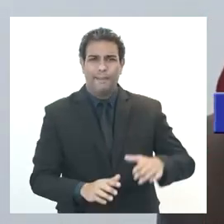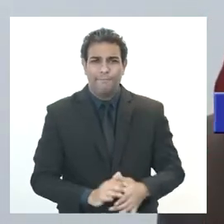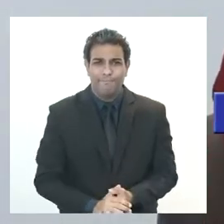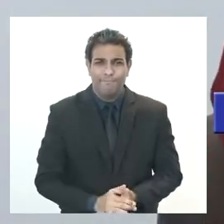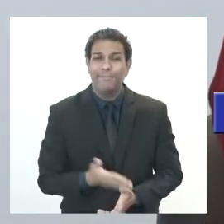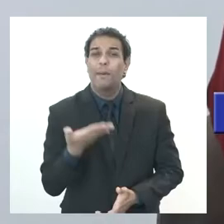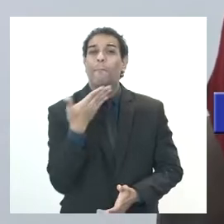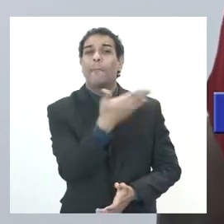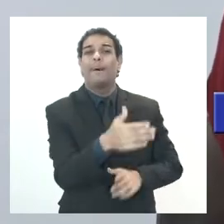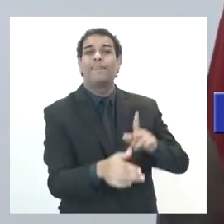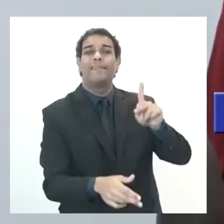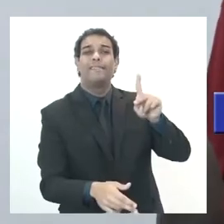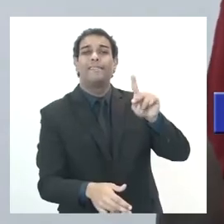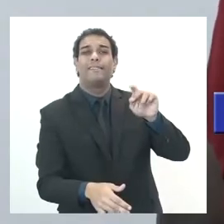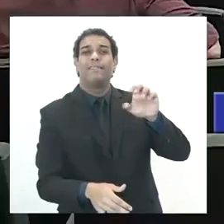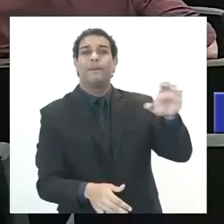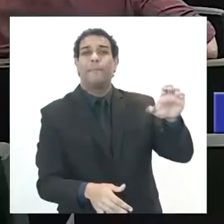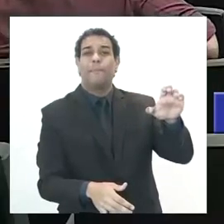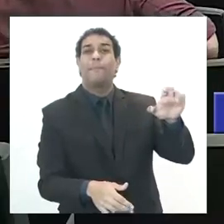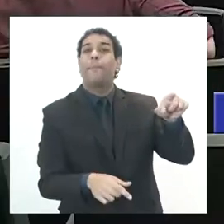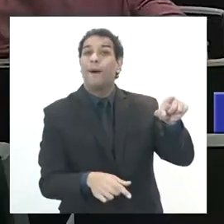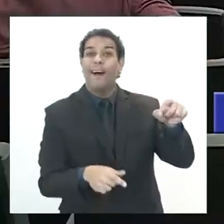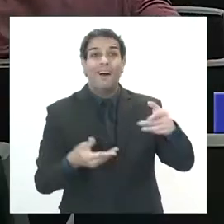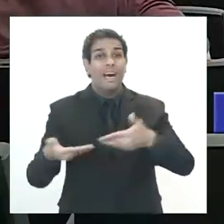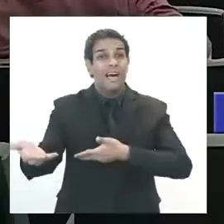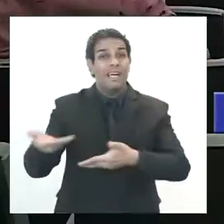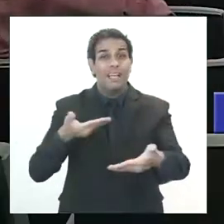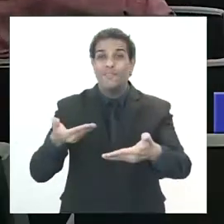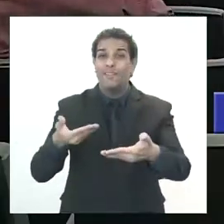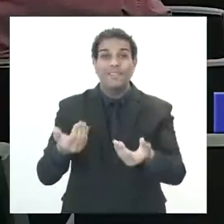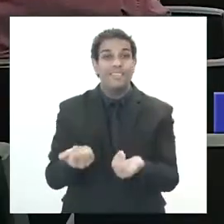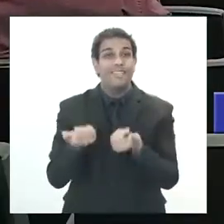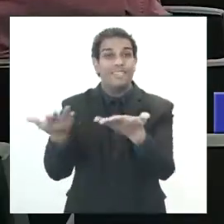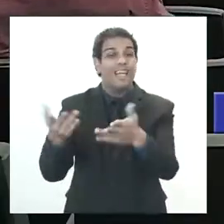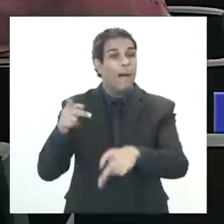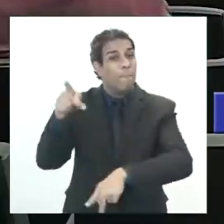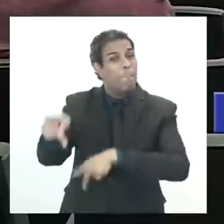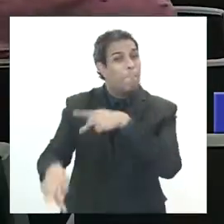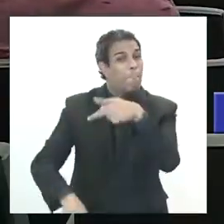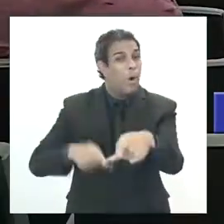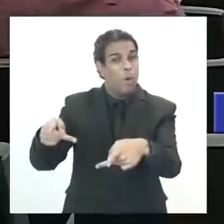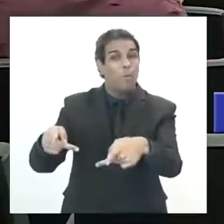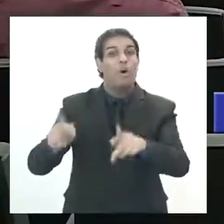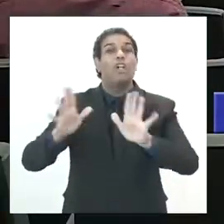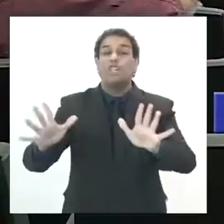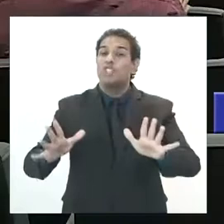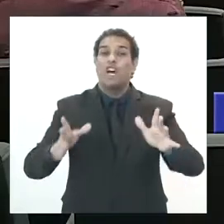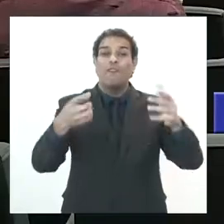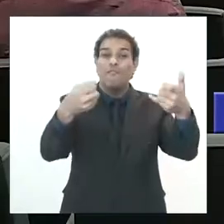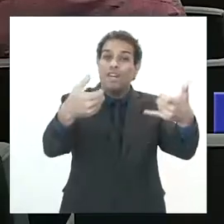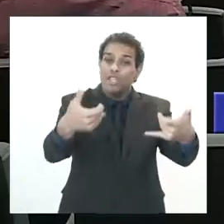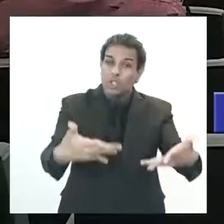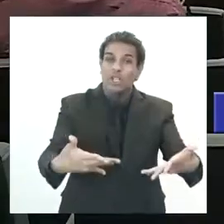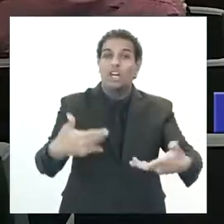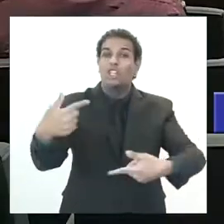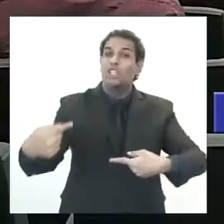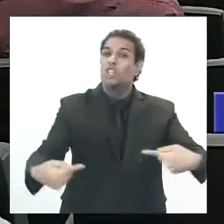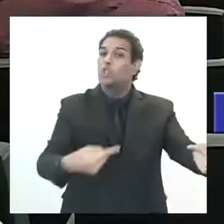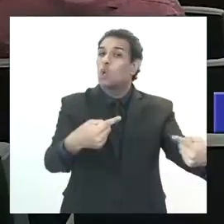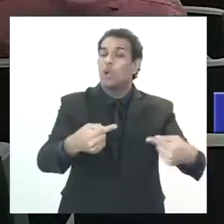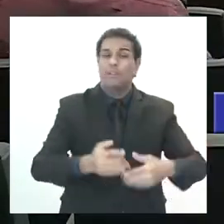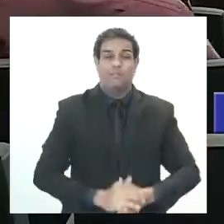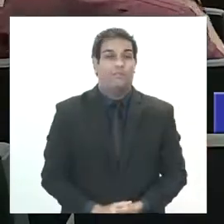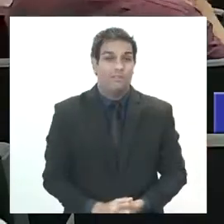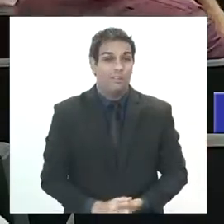que até 30 e destrói o serviço é prestado à população isso já foi feito você já foi dito aqui né